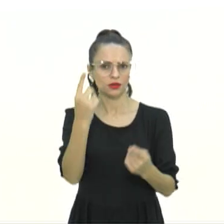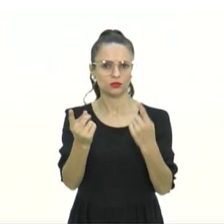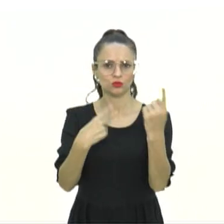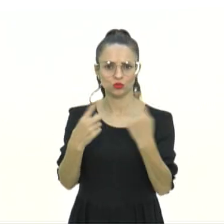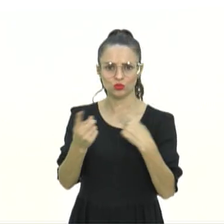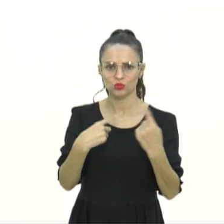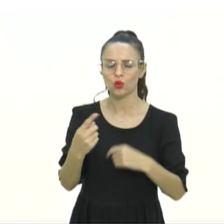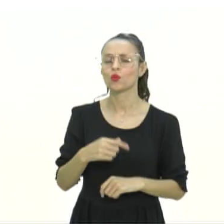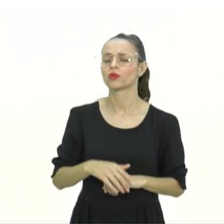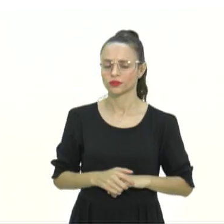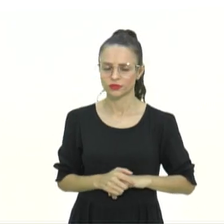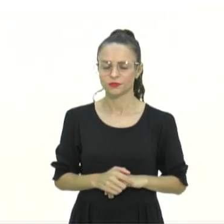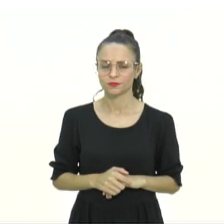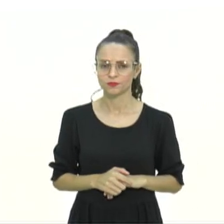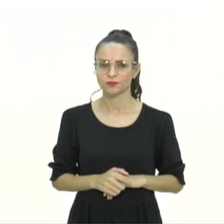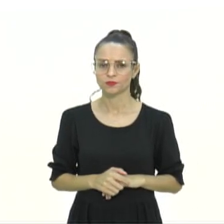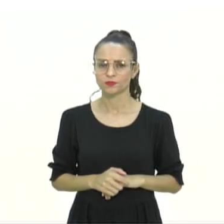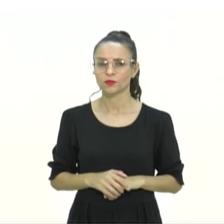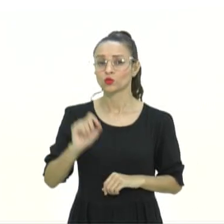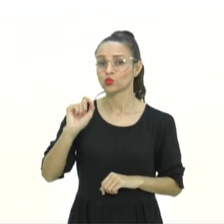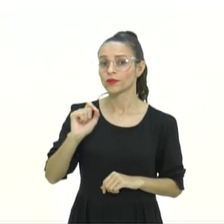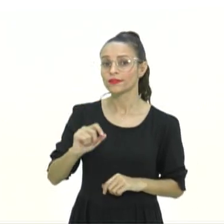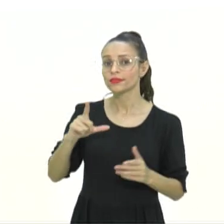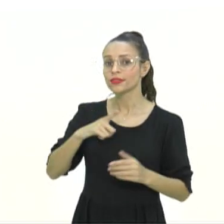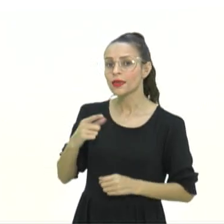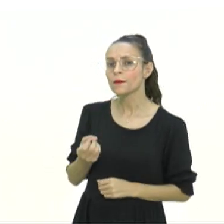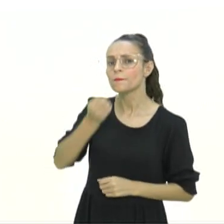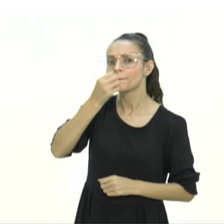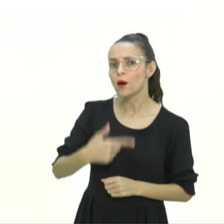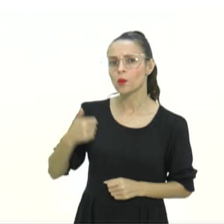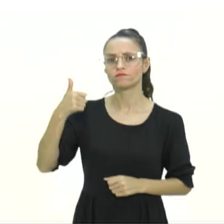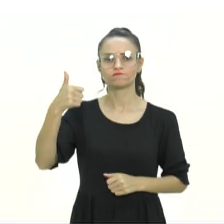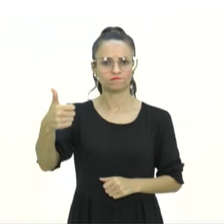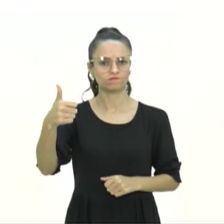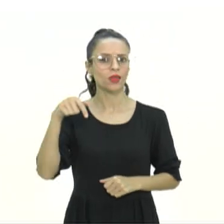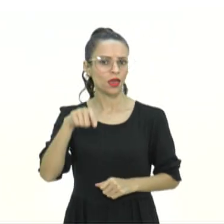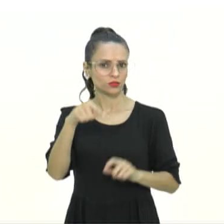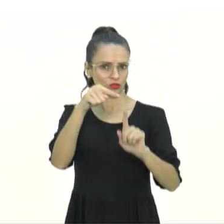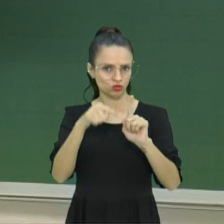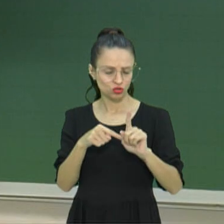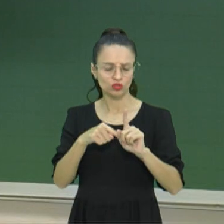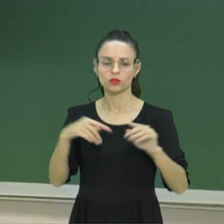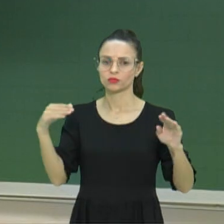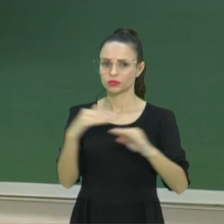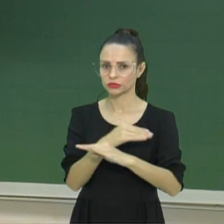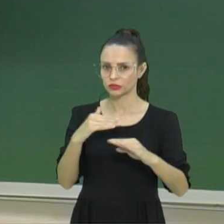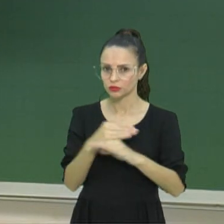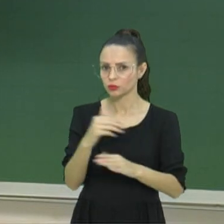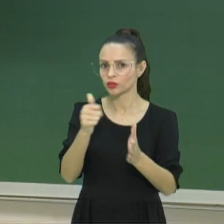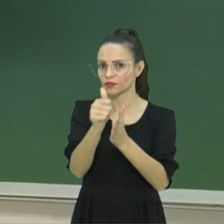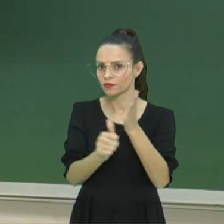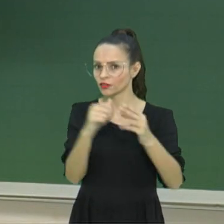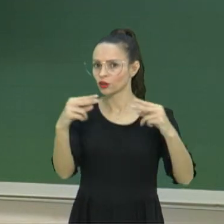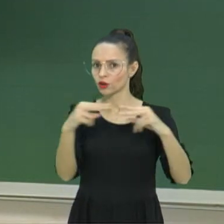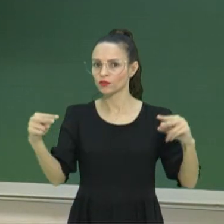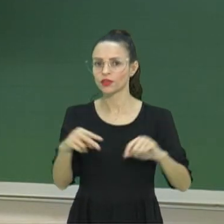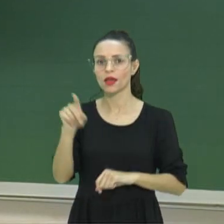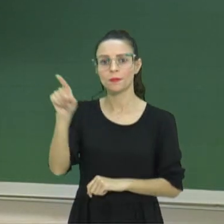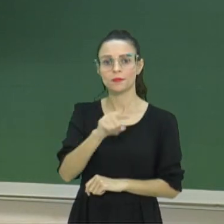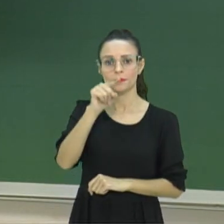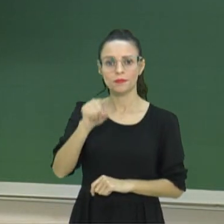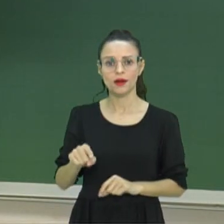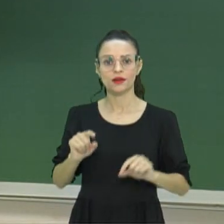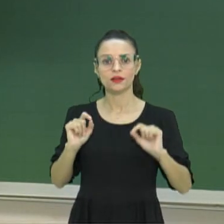território nacional. Entre as vantagens desse tipo de transporte que oferece ao país, podemos